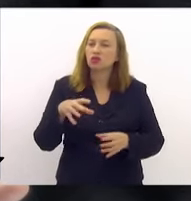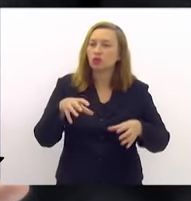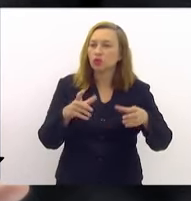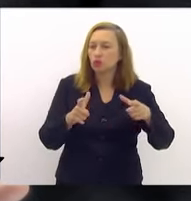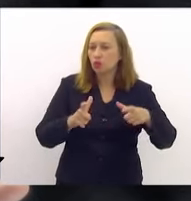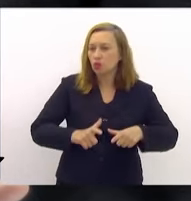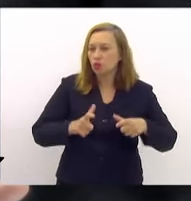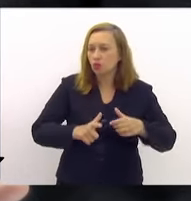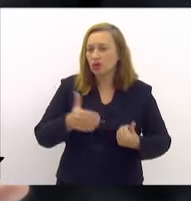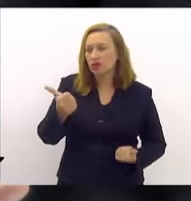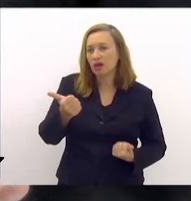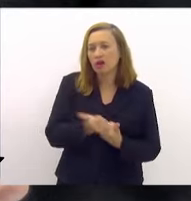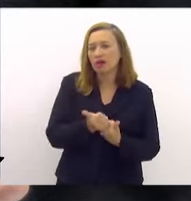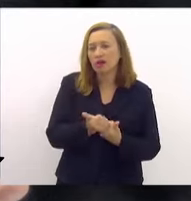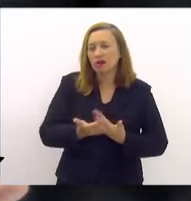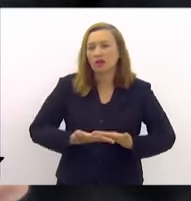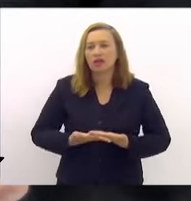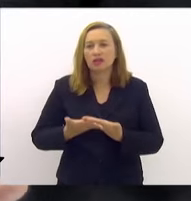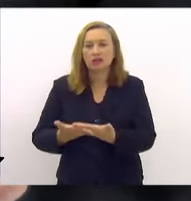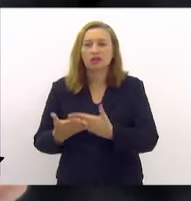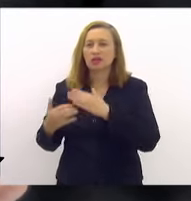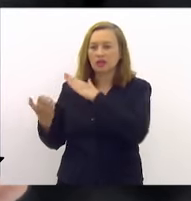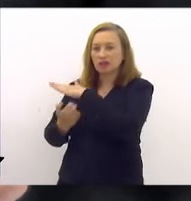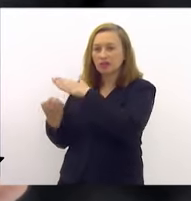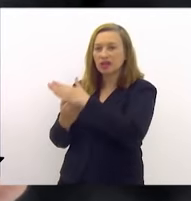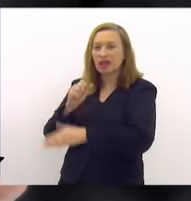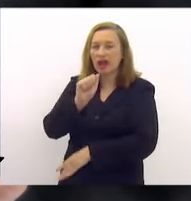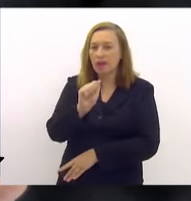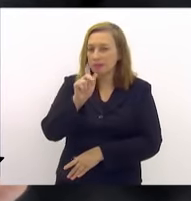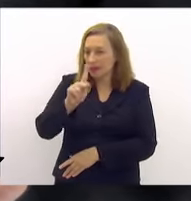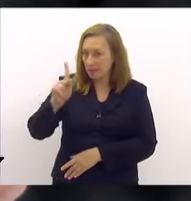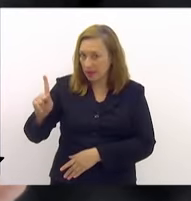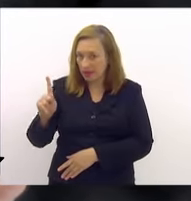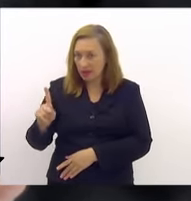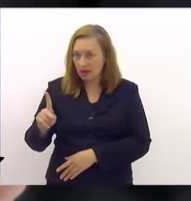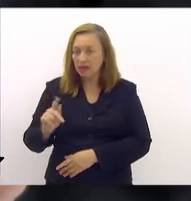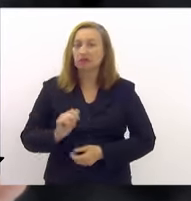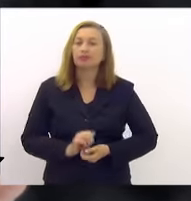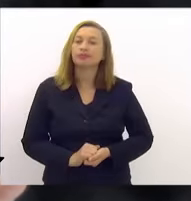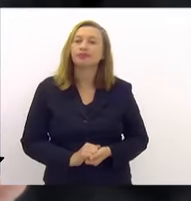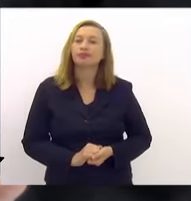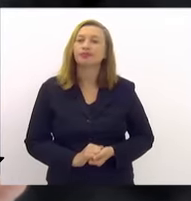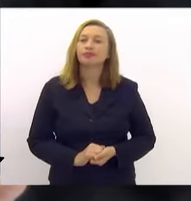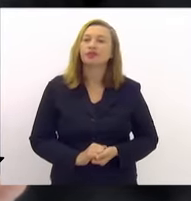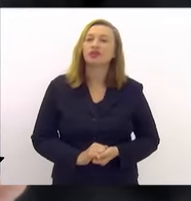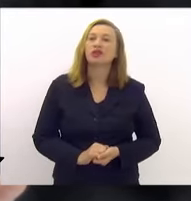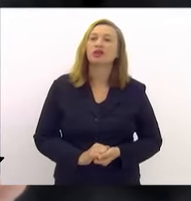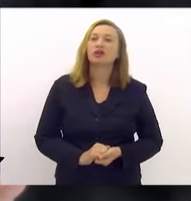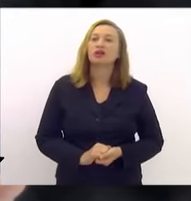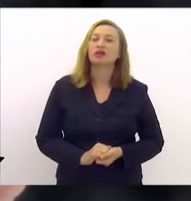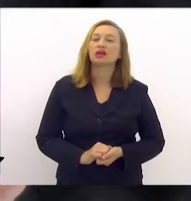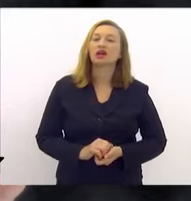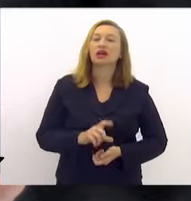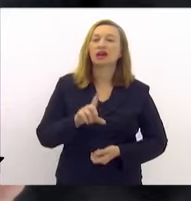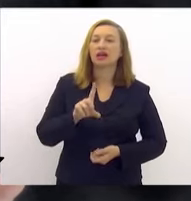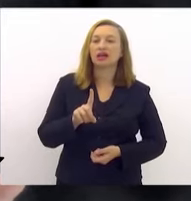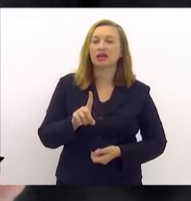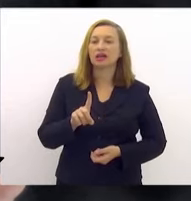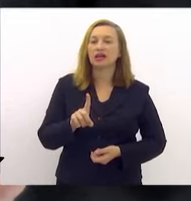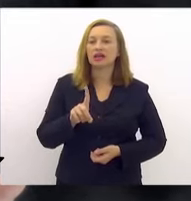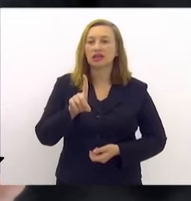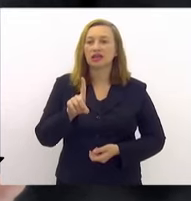para entregadores de empresas de aplicativos, que são aqueles que fazem serviços de delivery,